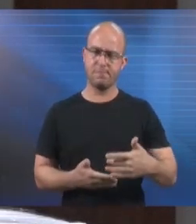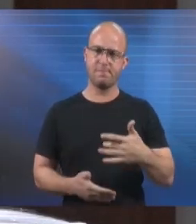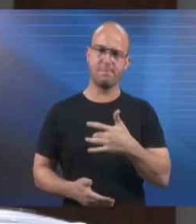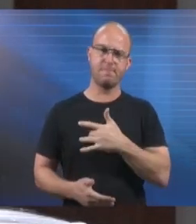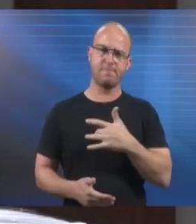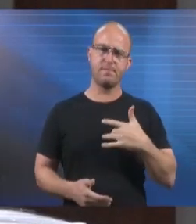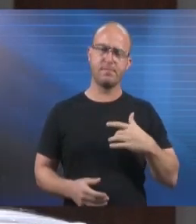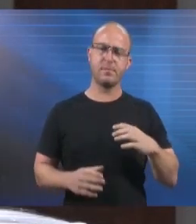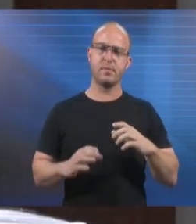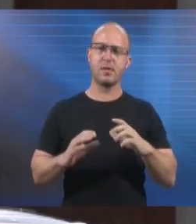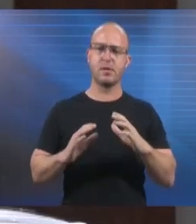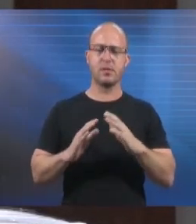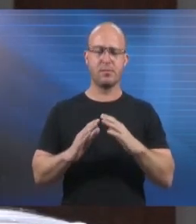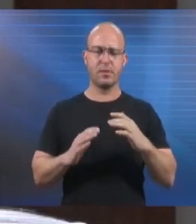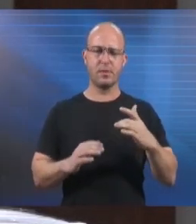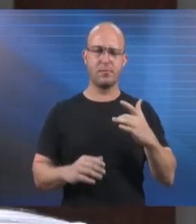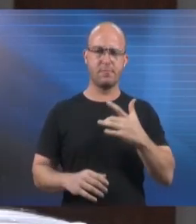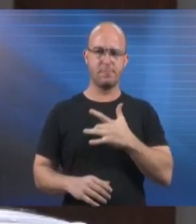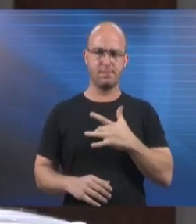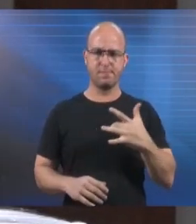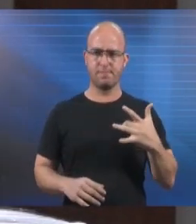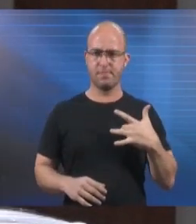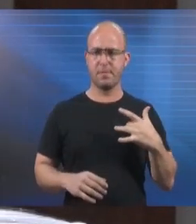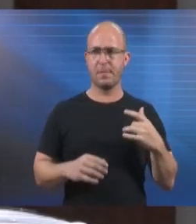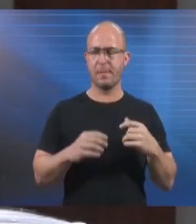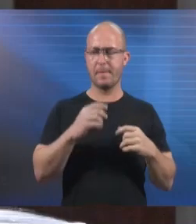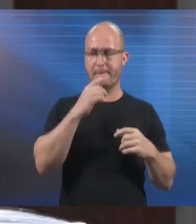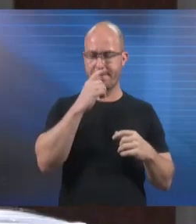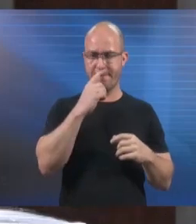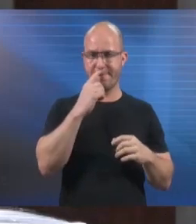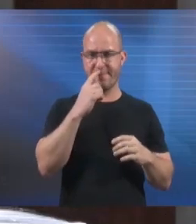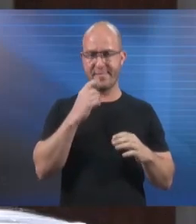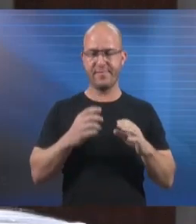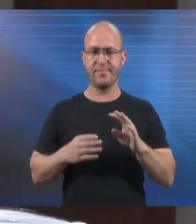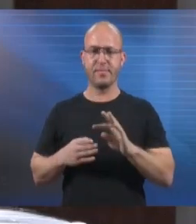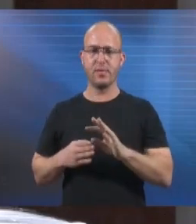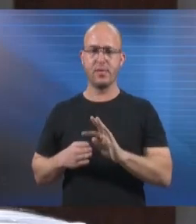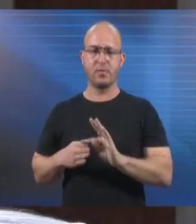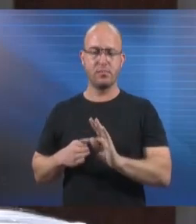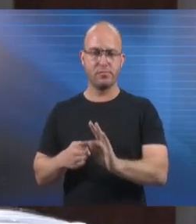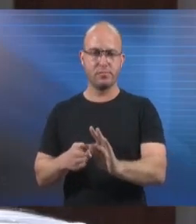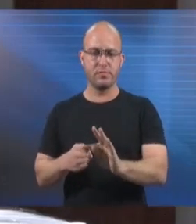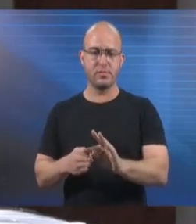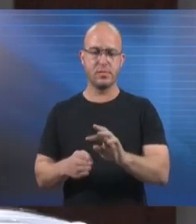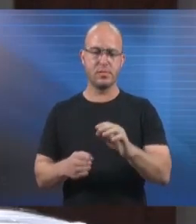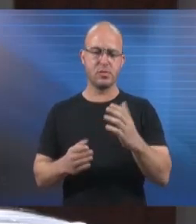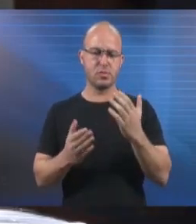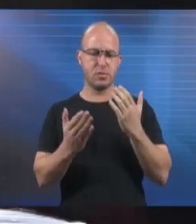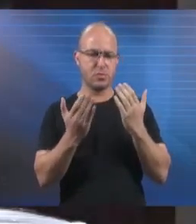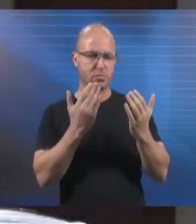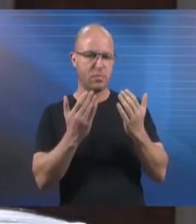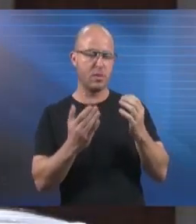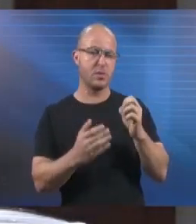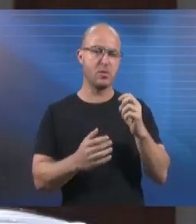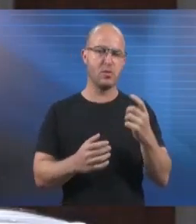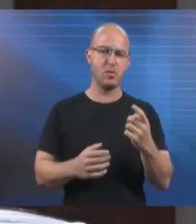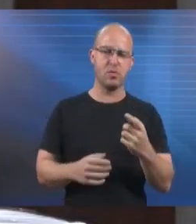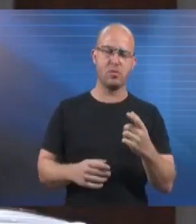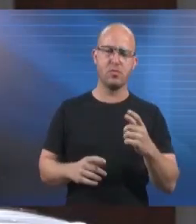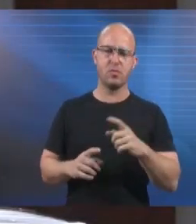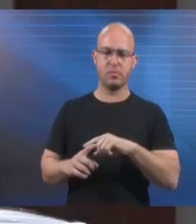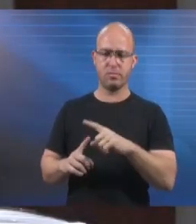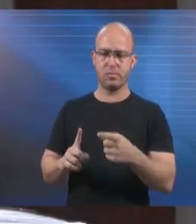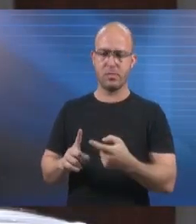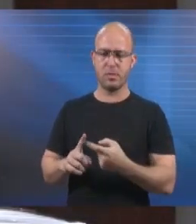privadas clínicas médicas e congêneres a notificar o Conselho Tutelar do caso de suspeito ou confirmação de gravidez em